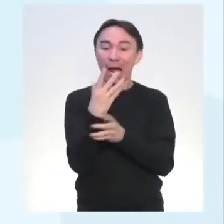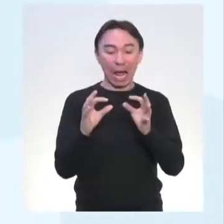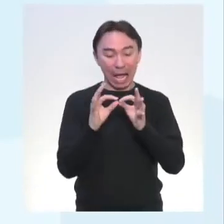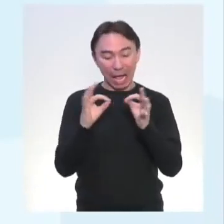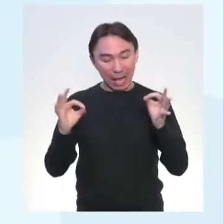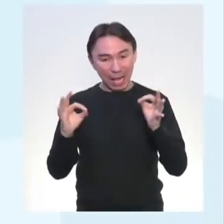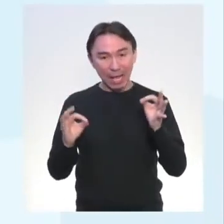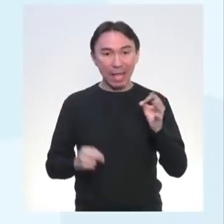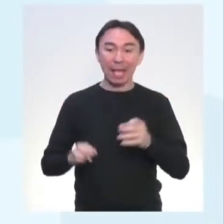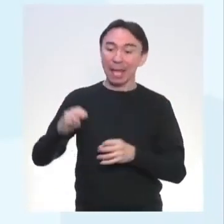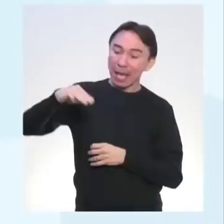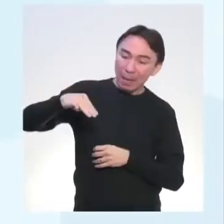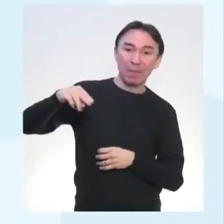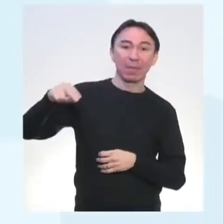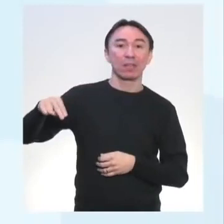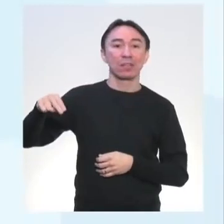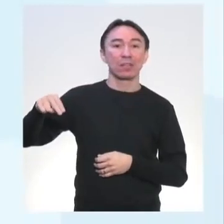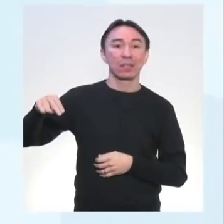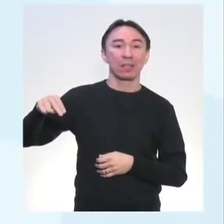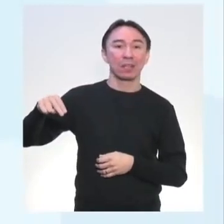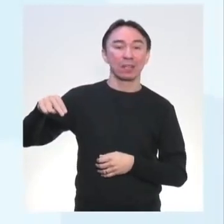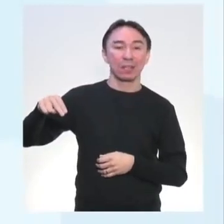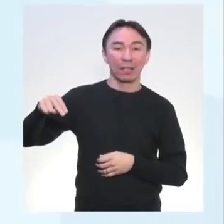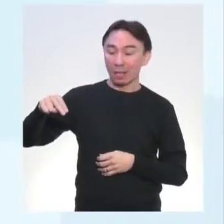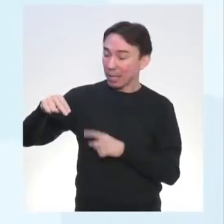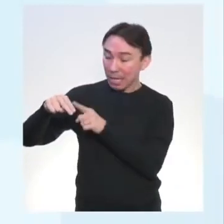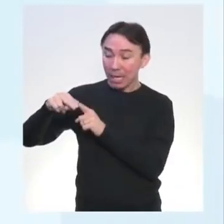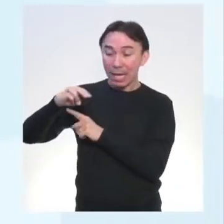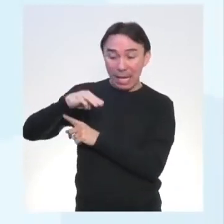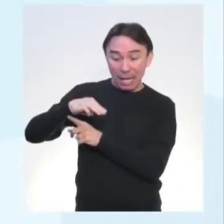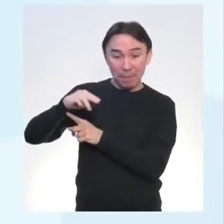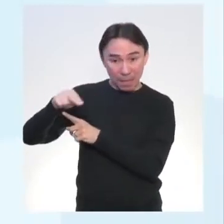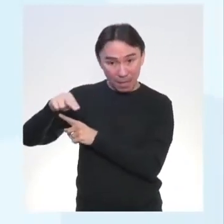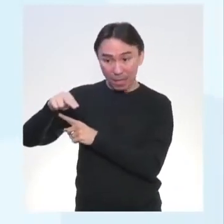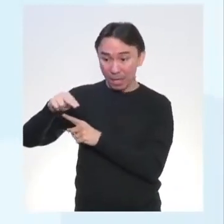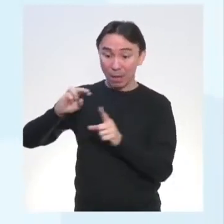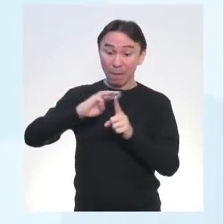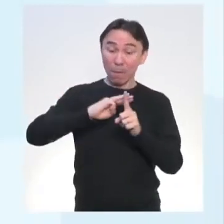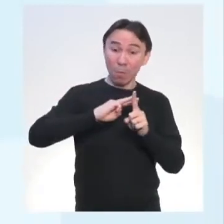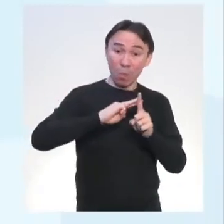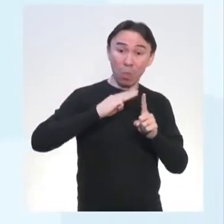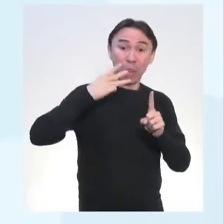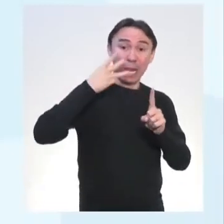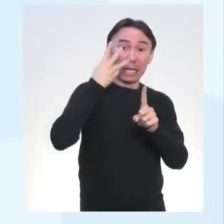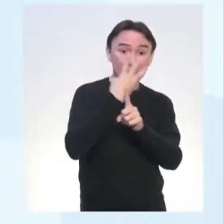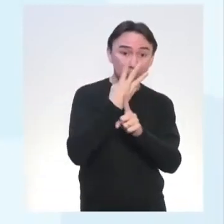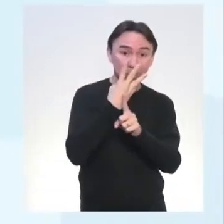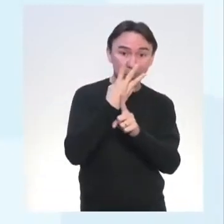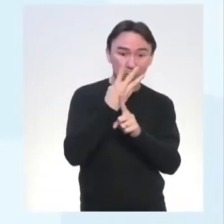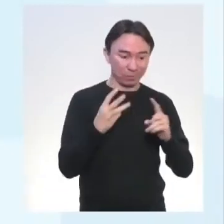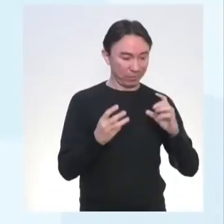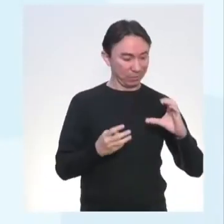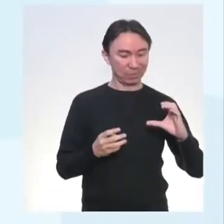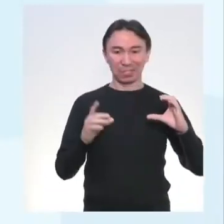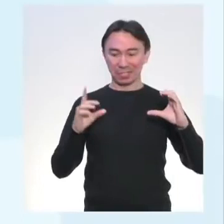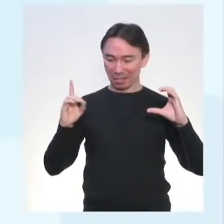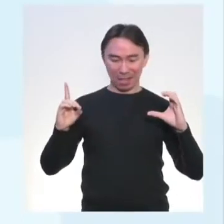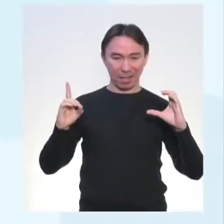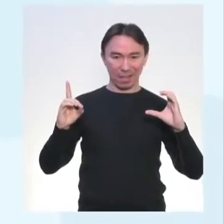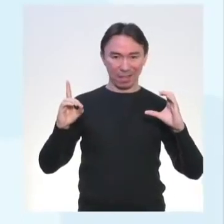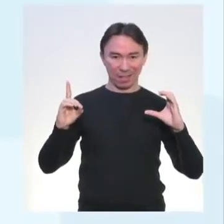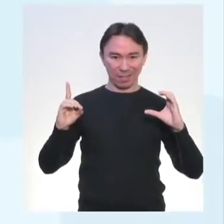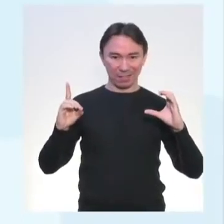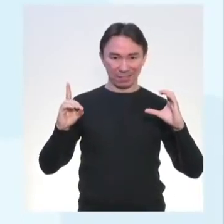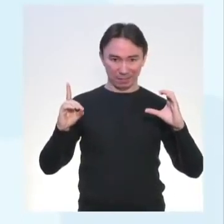reta MN, ele é o triplo da medida do segmento de reta CD. Então, a gente já pontuou aí que